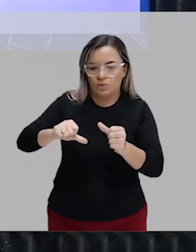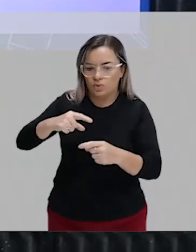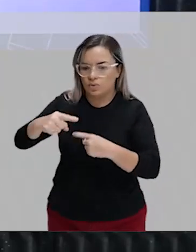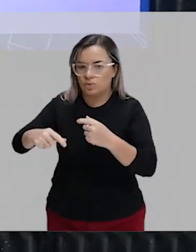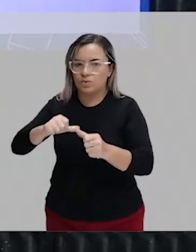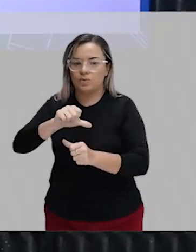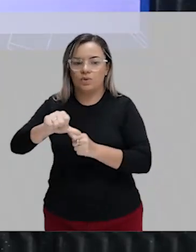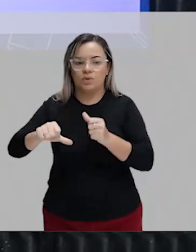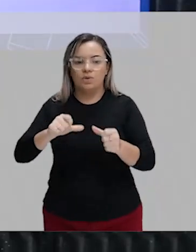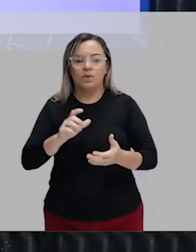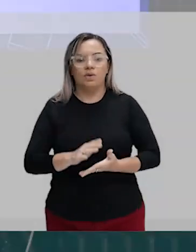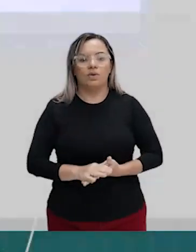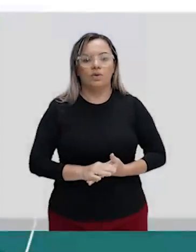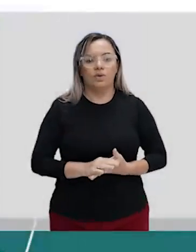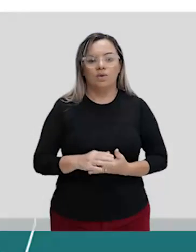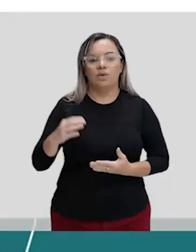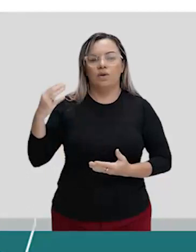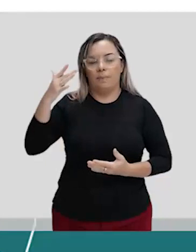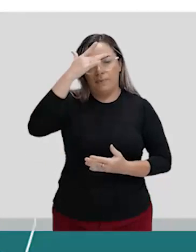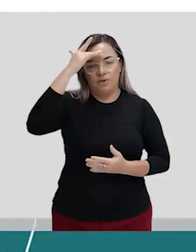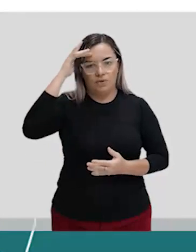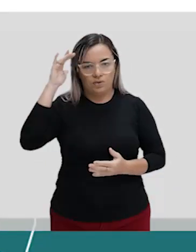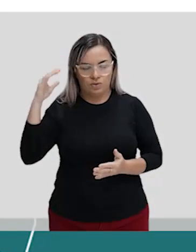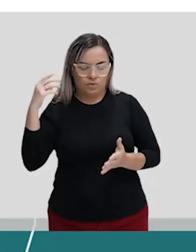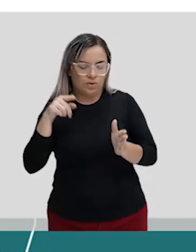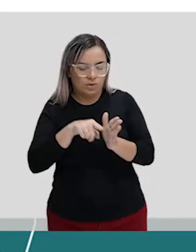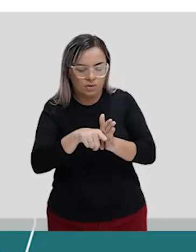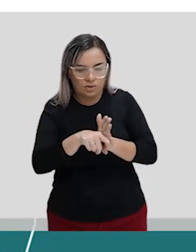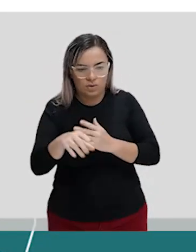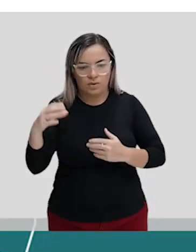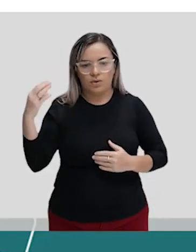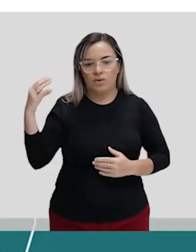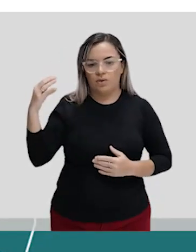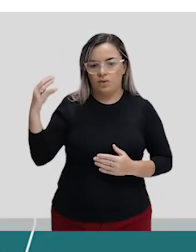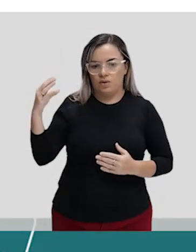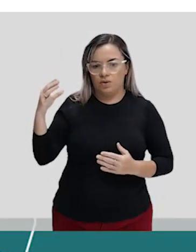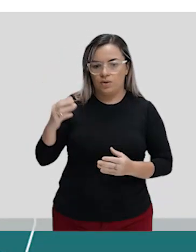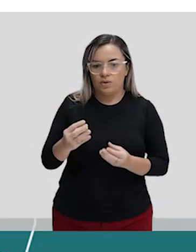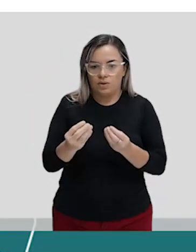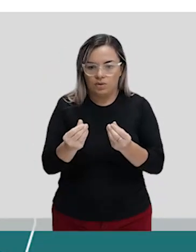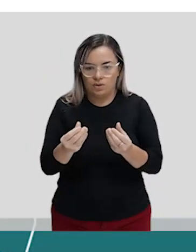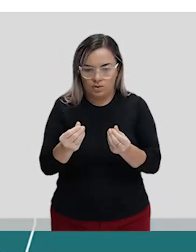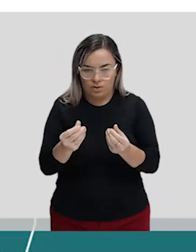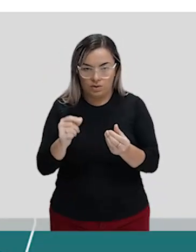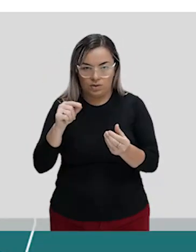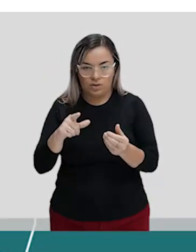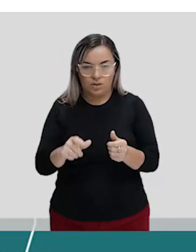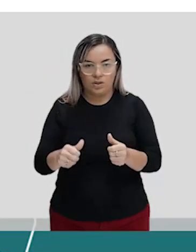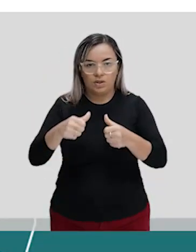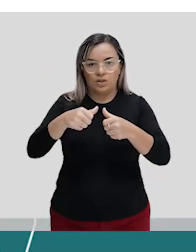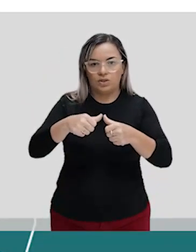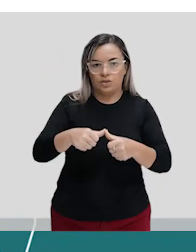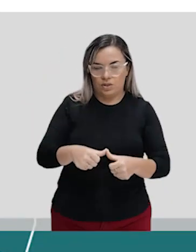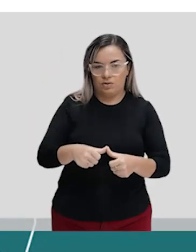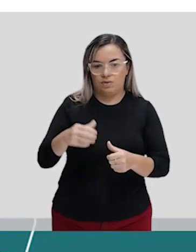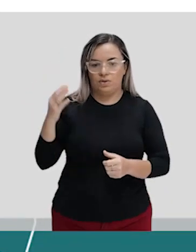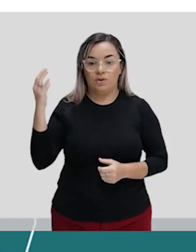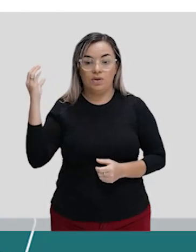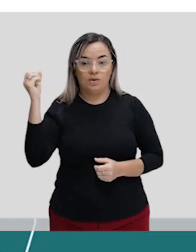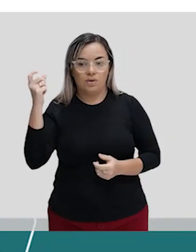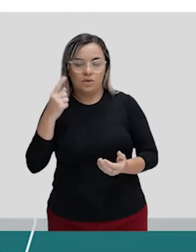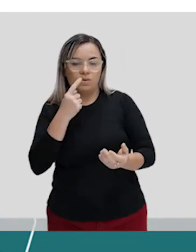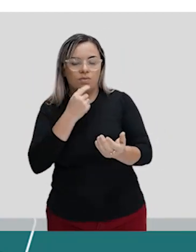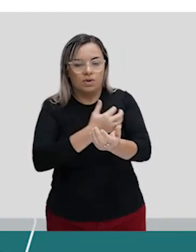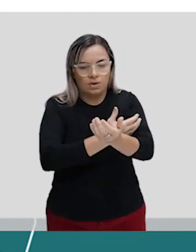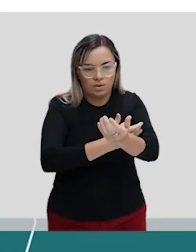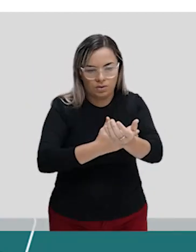Os cientistas verificaram que certas substâncias orgânicas presentes no leite e no sangue são formadas pelos